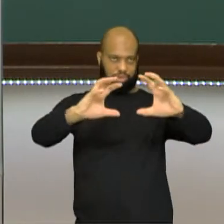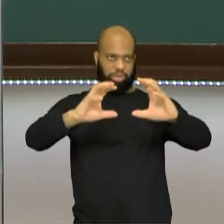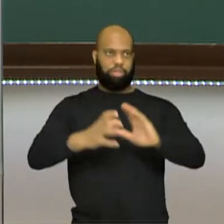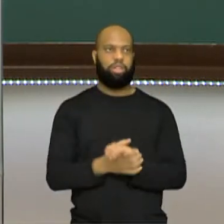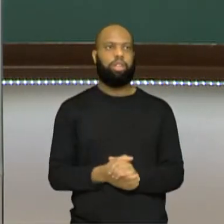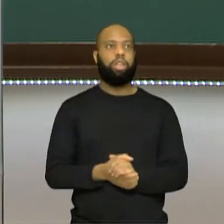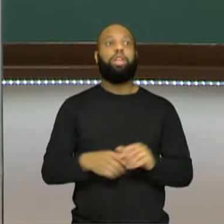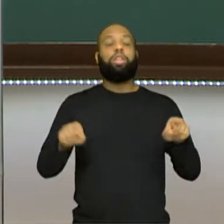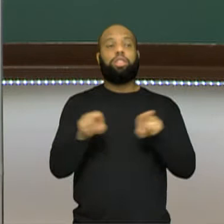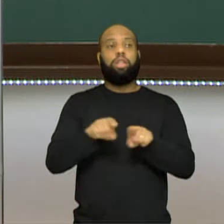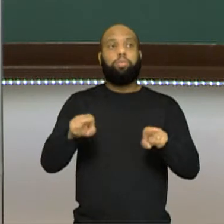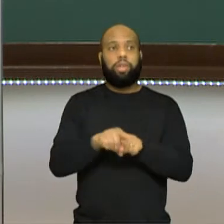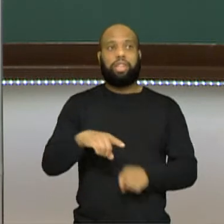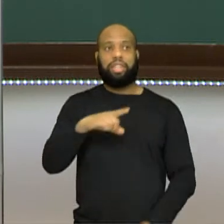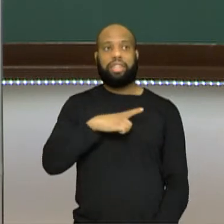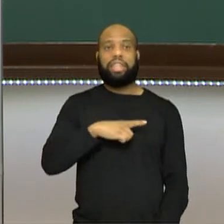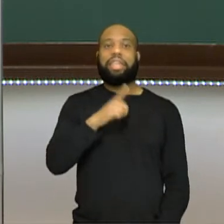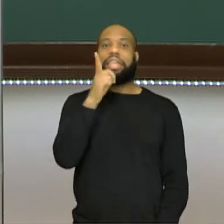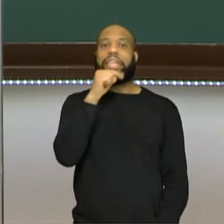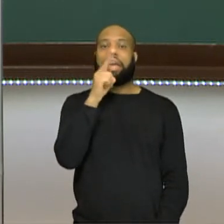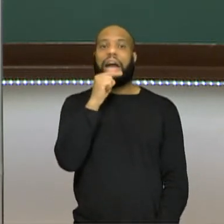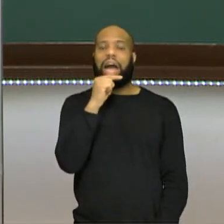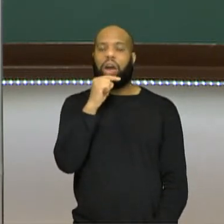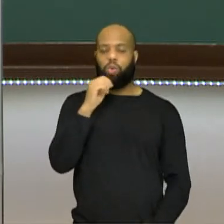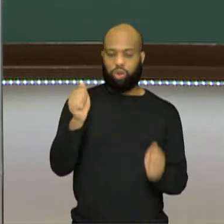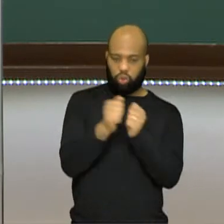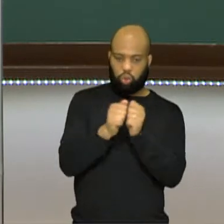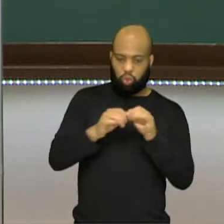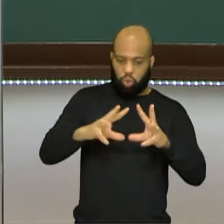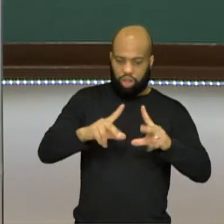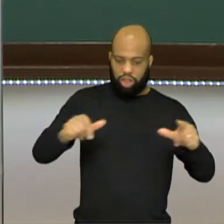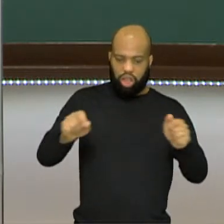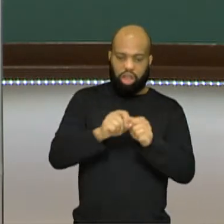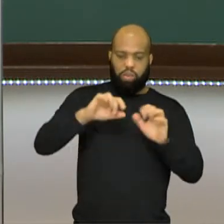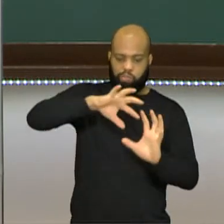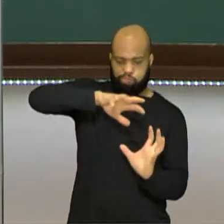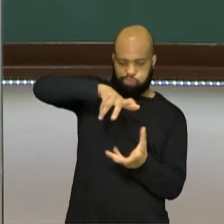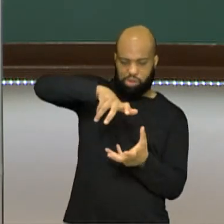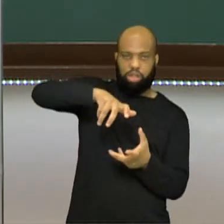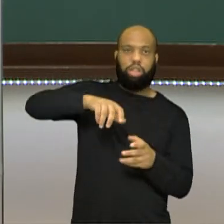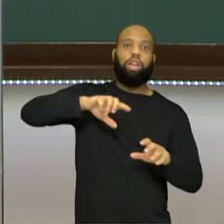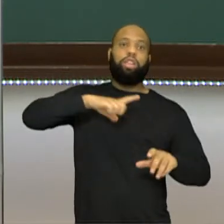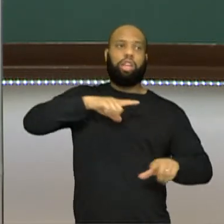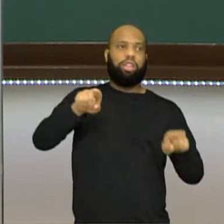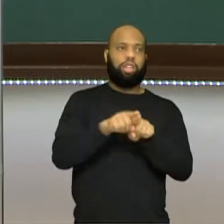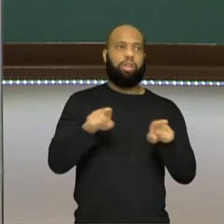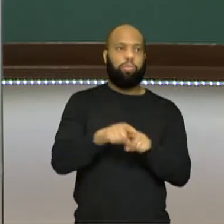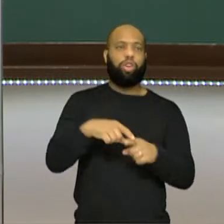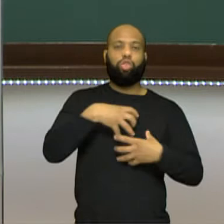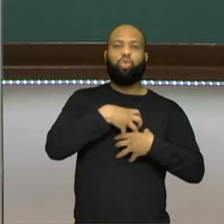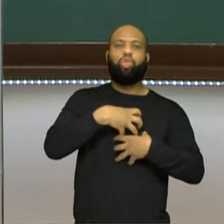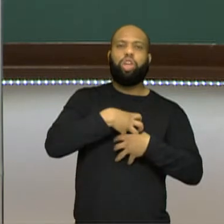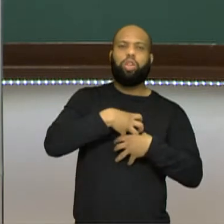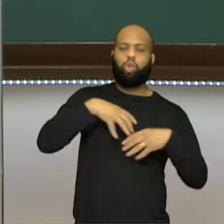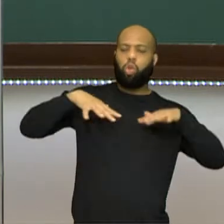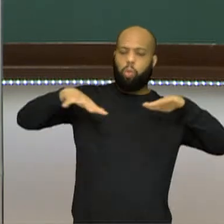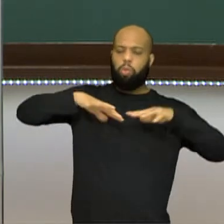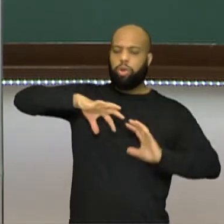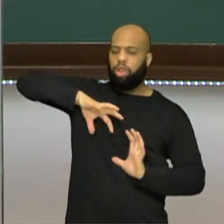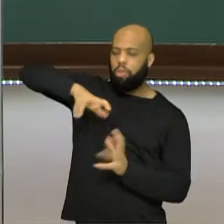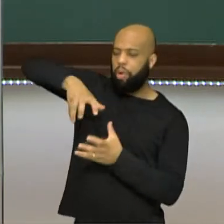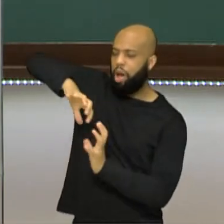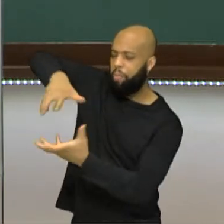disse. Com a água, a Terra forma uma única esfera. O movimento dos corpos celestes é circular, uniforme